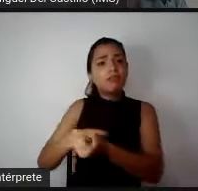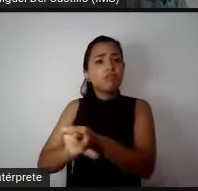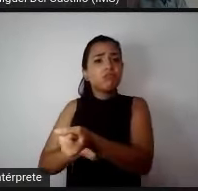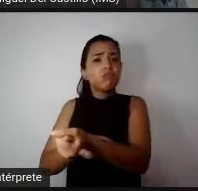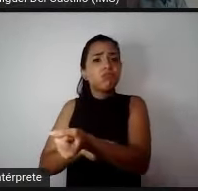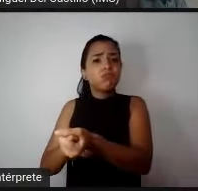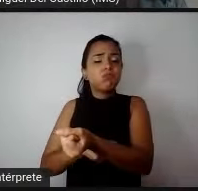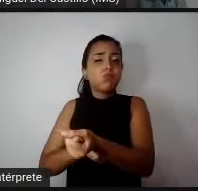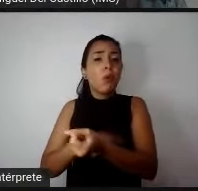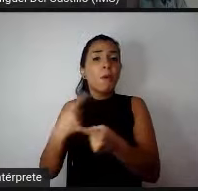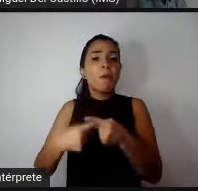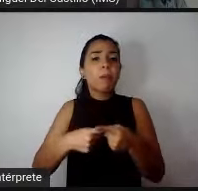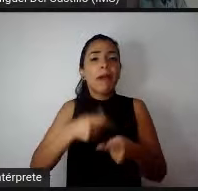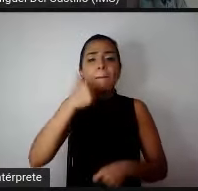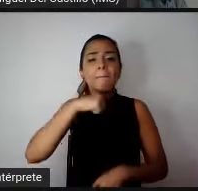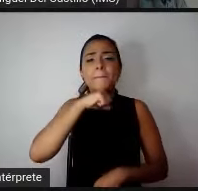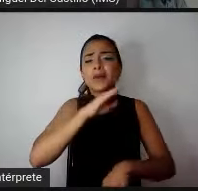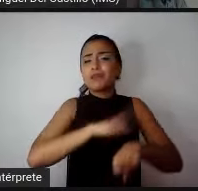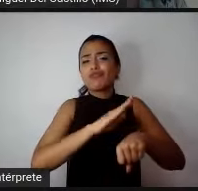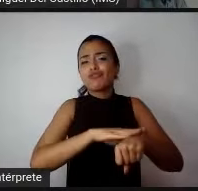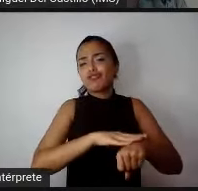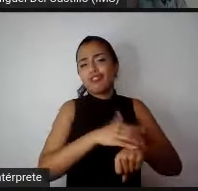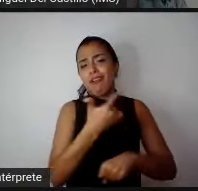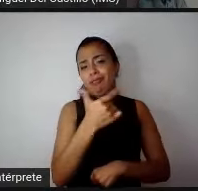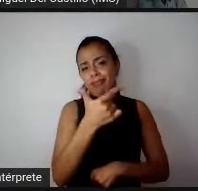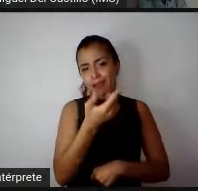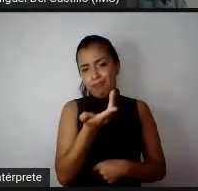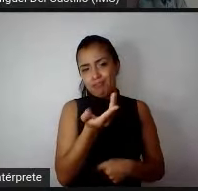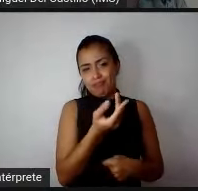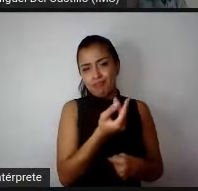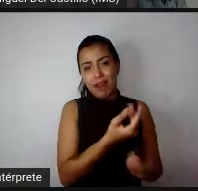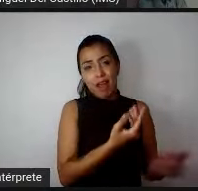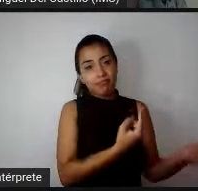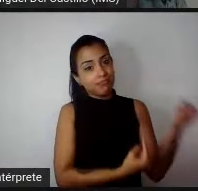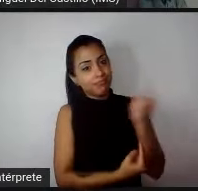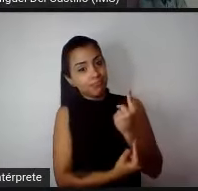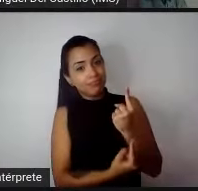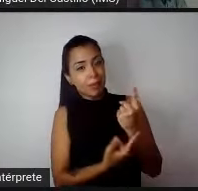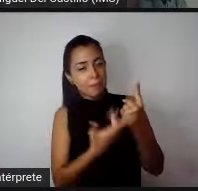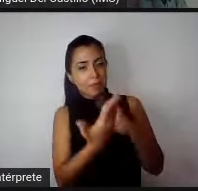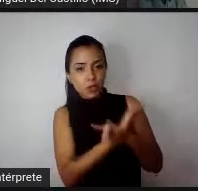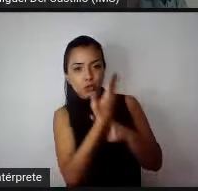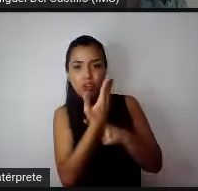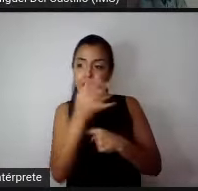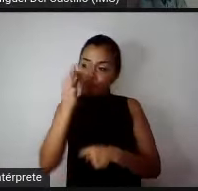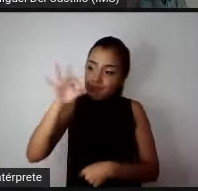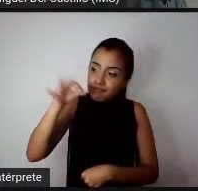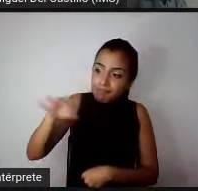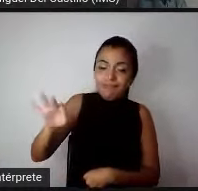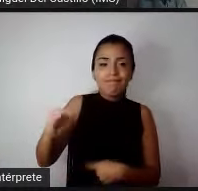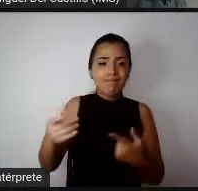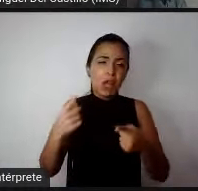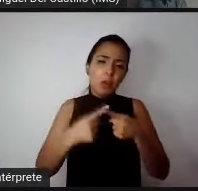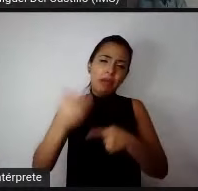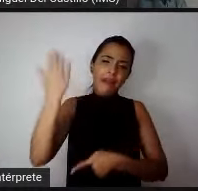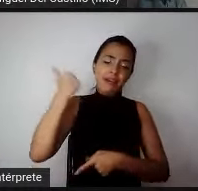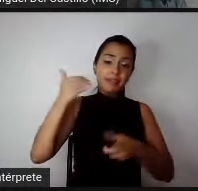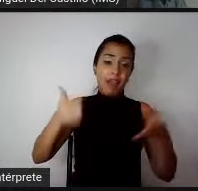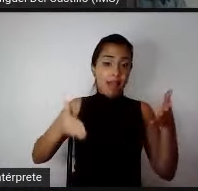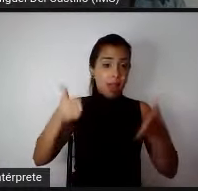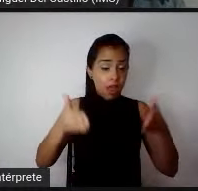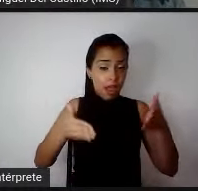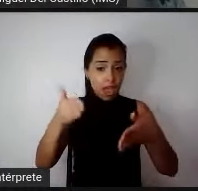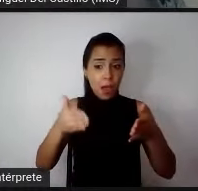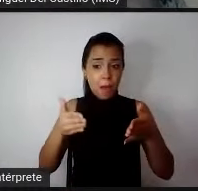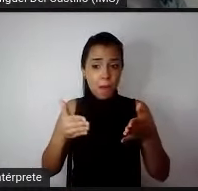corrigir. Imagina que naquela época, não é que você escrevia como Guimarães Rosa, mas você